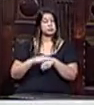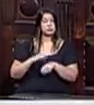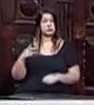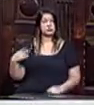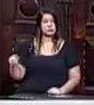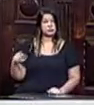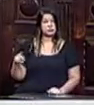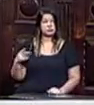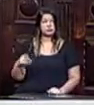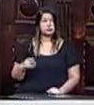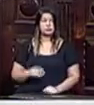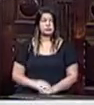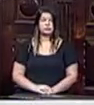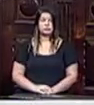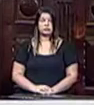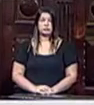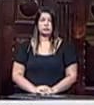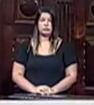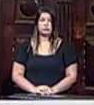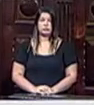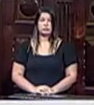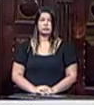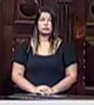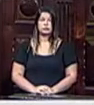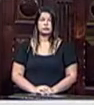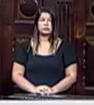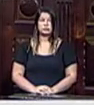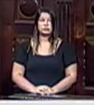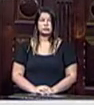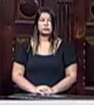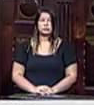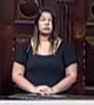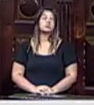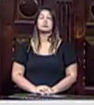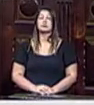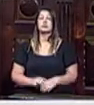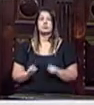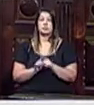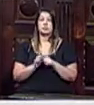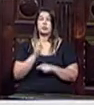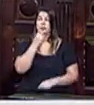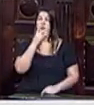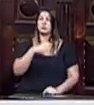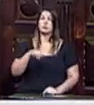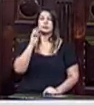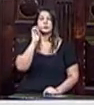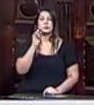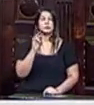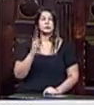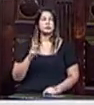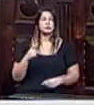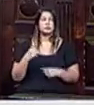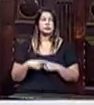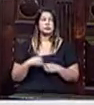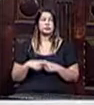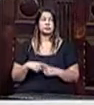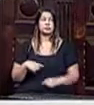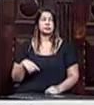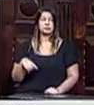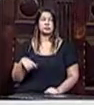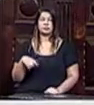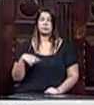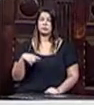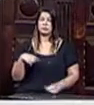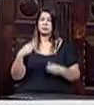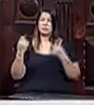do governador do estado. É bom que a gente enfatize isso. Quer dizer, tratar de